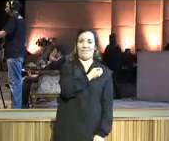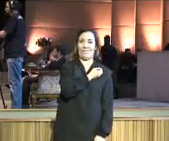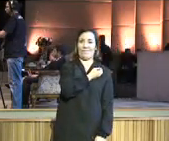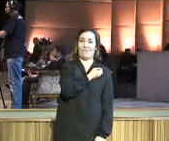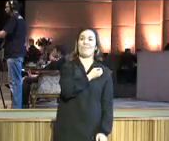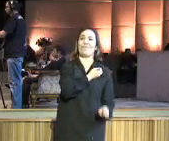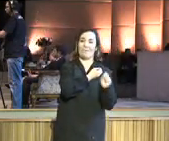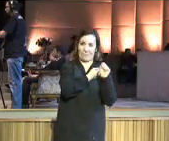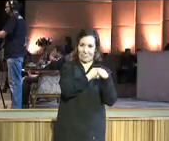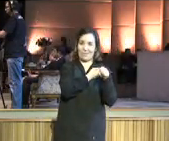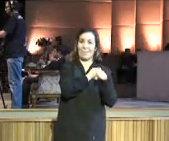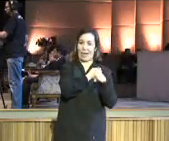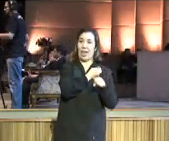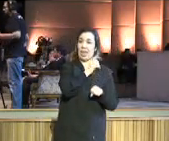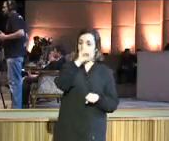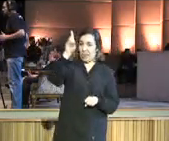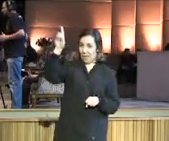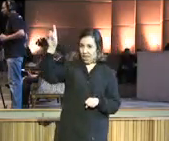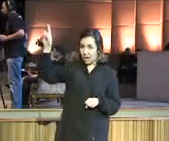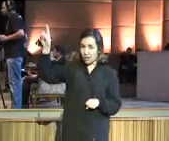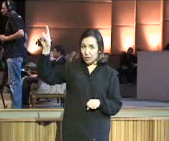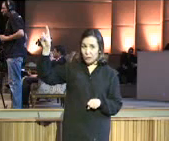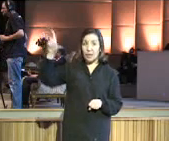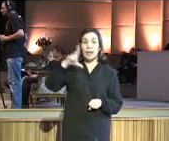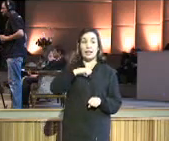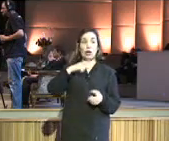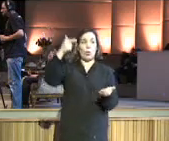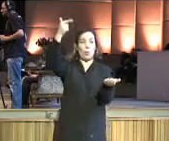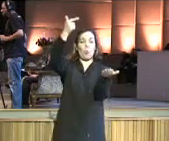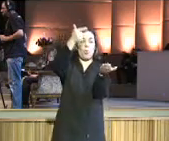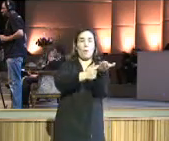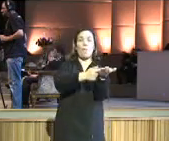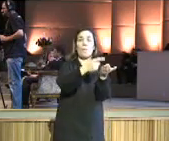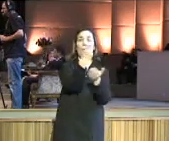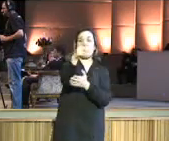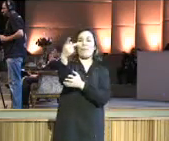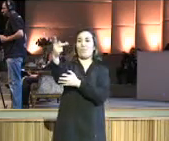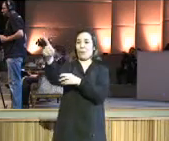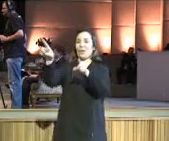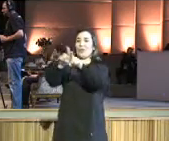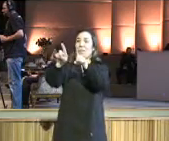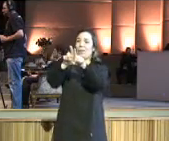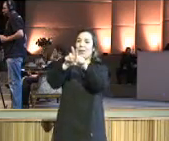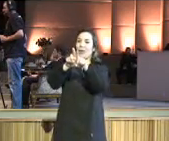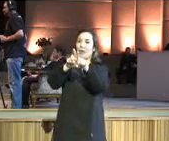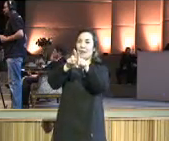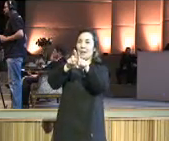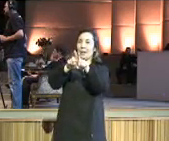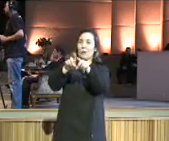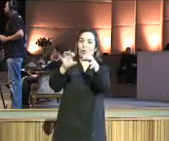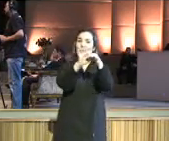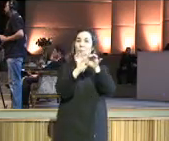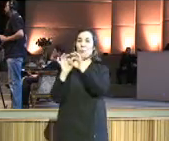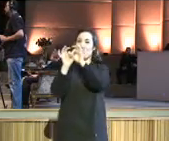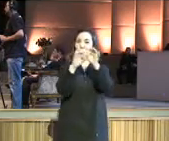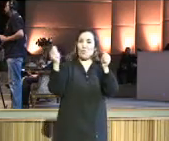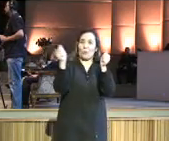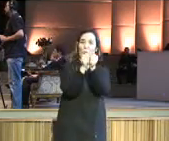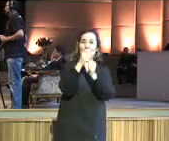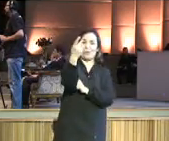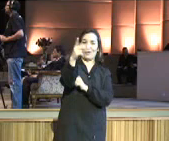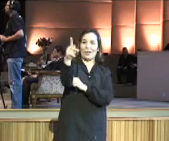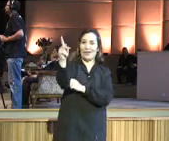que Deus fez conosco uma aliança, um novo testamento, um novo pacto, um novo